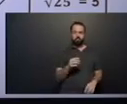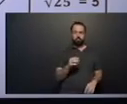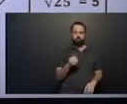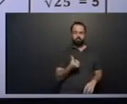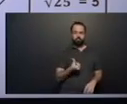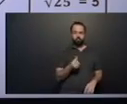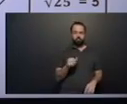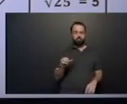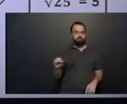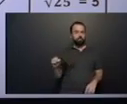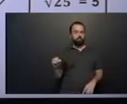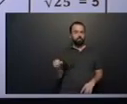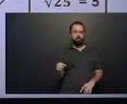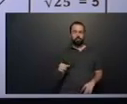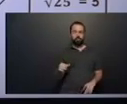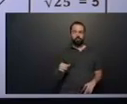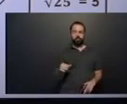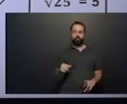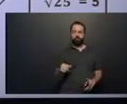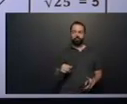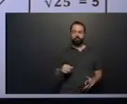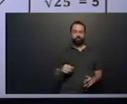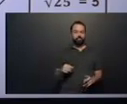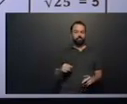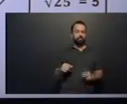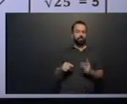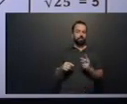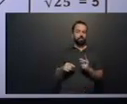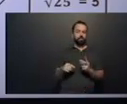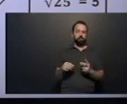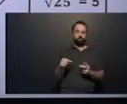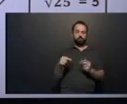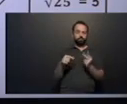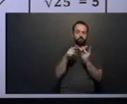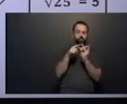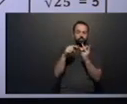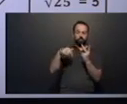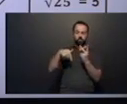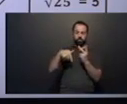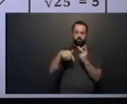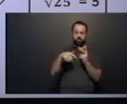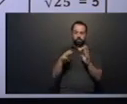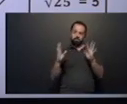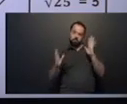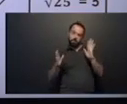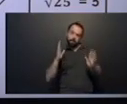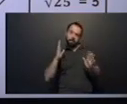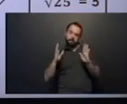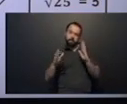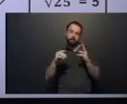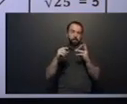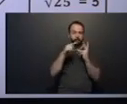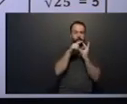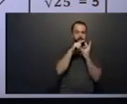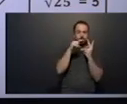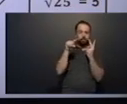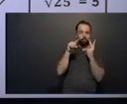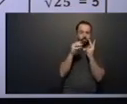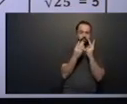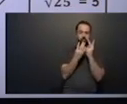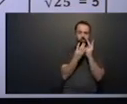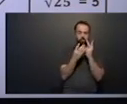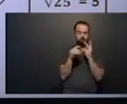pouco, a raiz de 7 está entre a raiz de 4 e a raiz de 9. Portanto, é um número